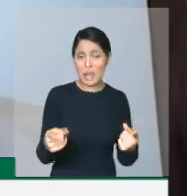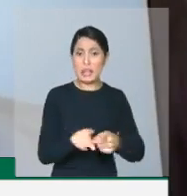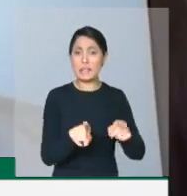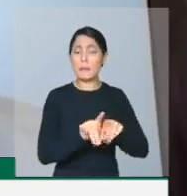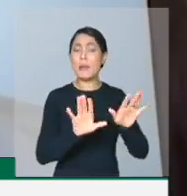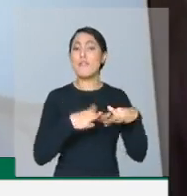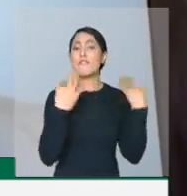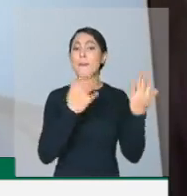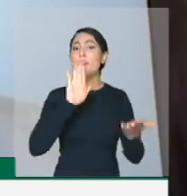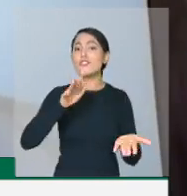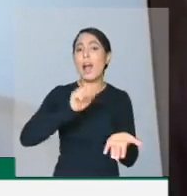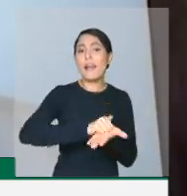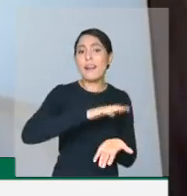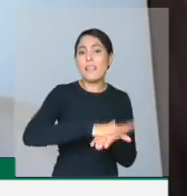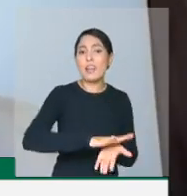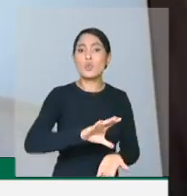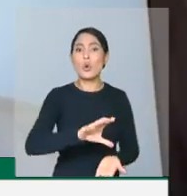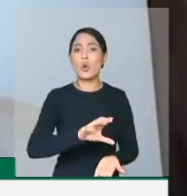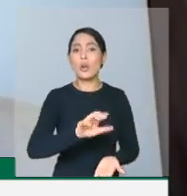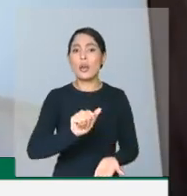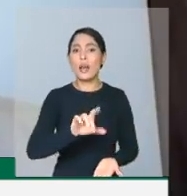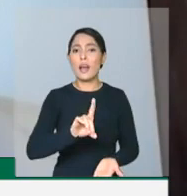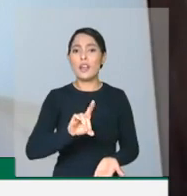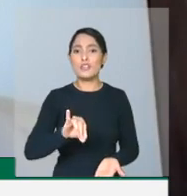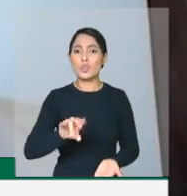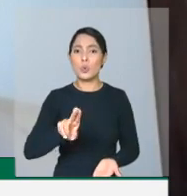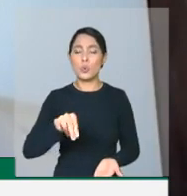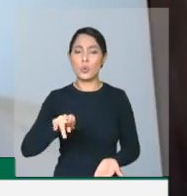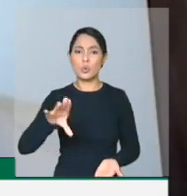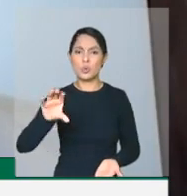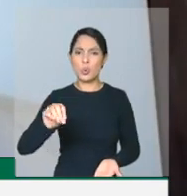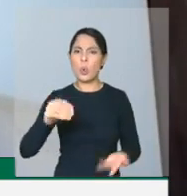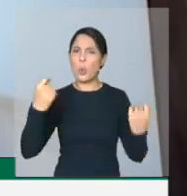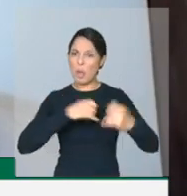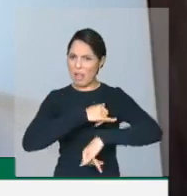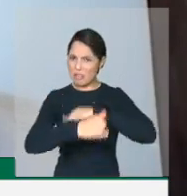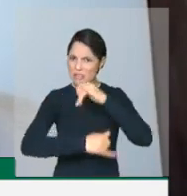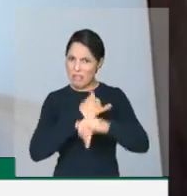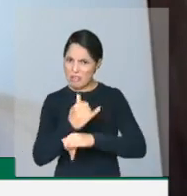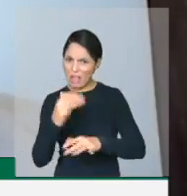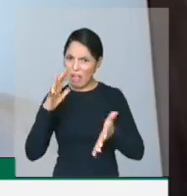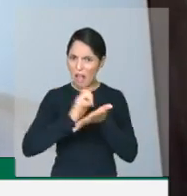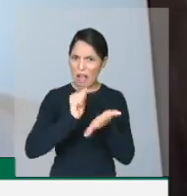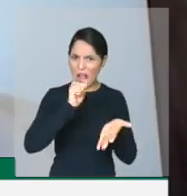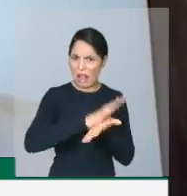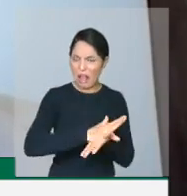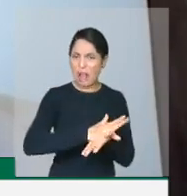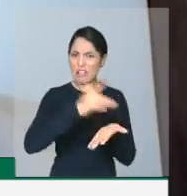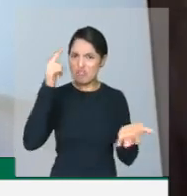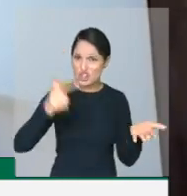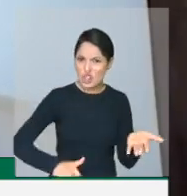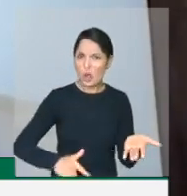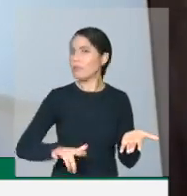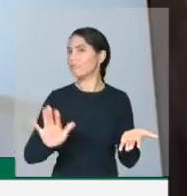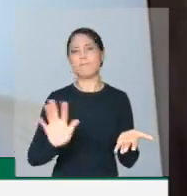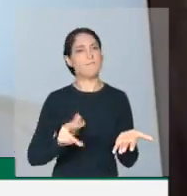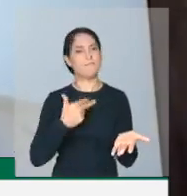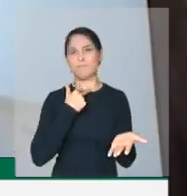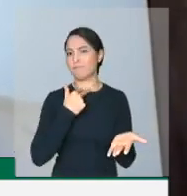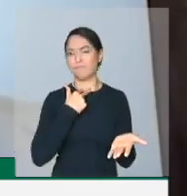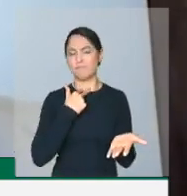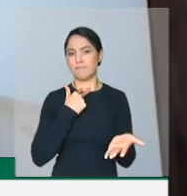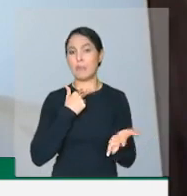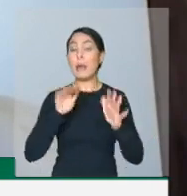já inscritas no Cadastro Único se inscreverem na plataforma digital para requerer o auxílio emergencial.